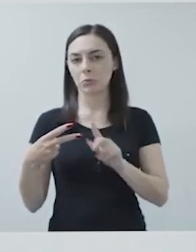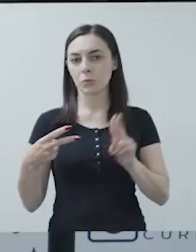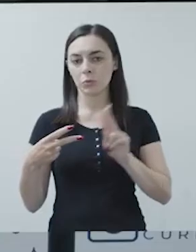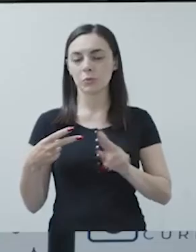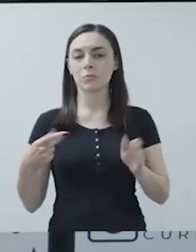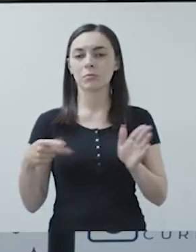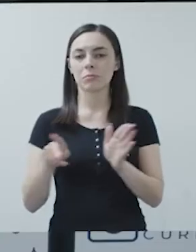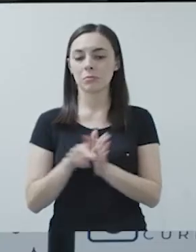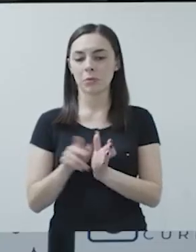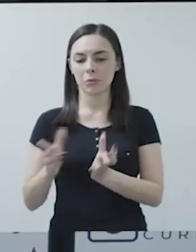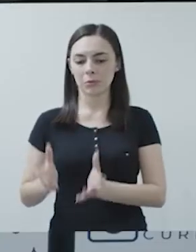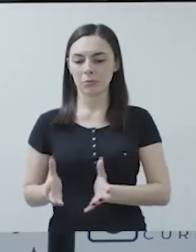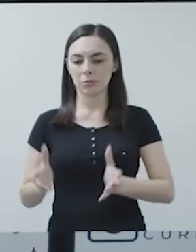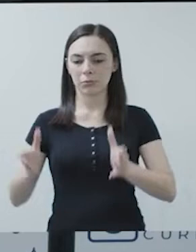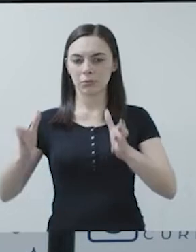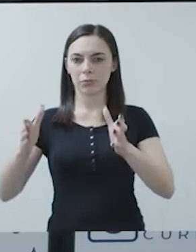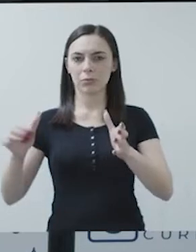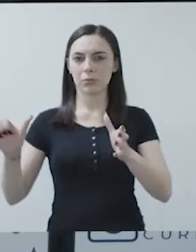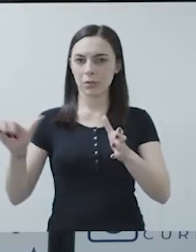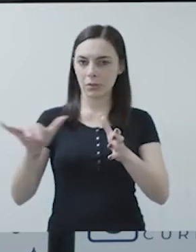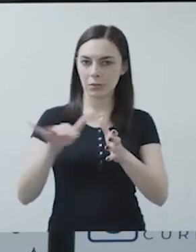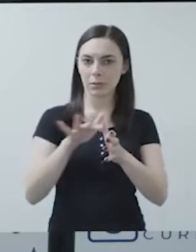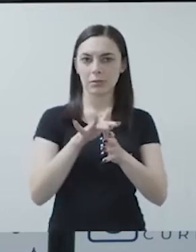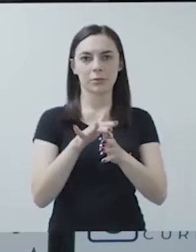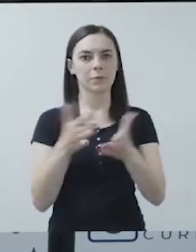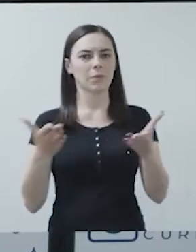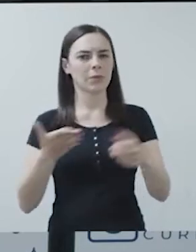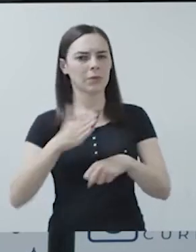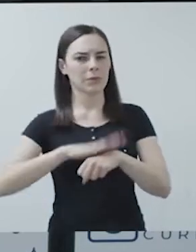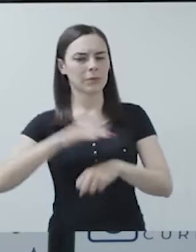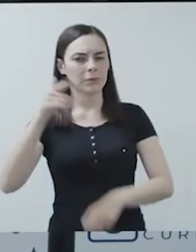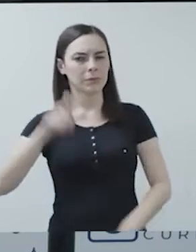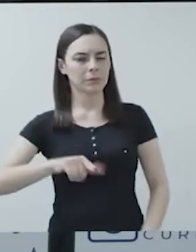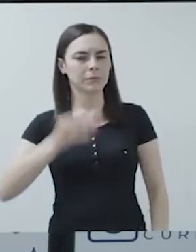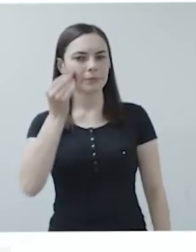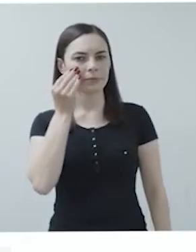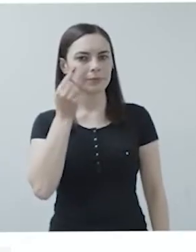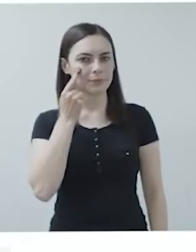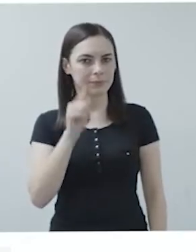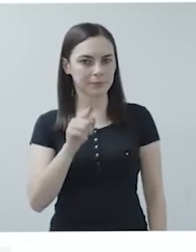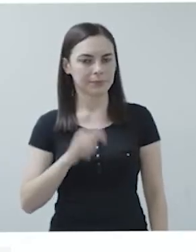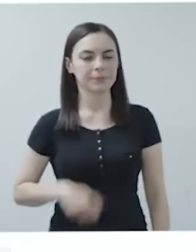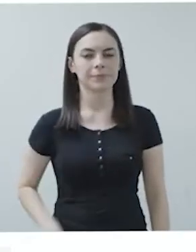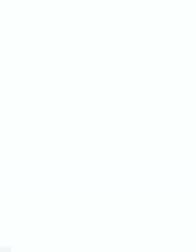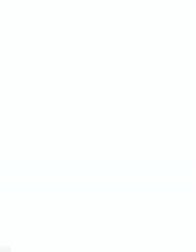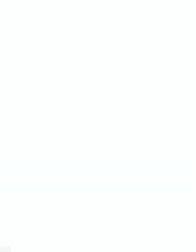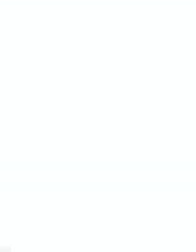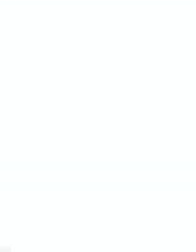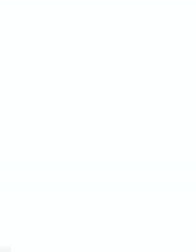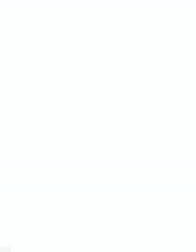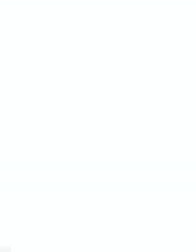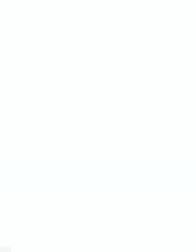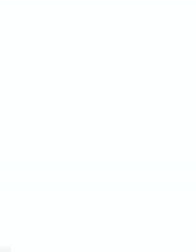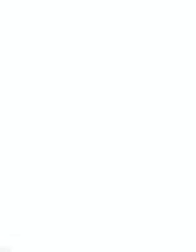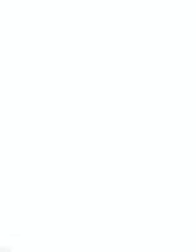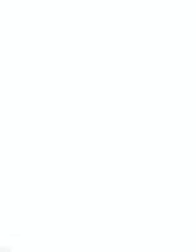para encher este balde de suco? Vou dar mais um tempo para você tentar descobrir.